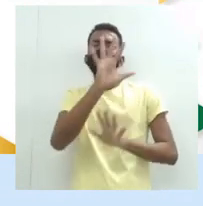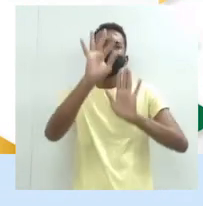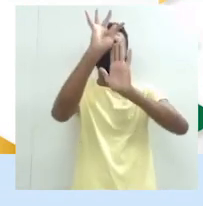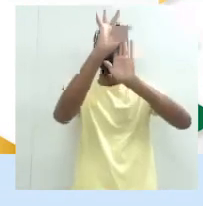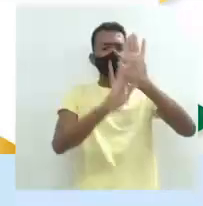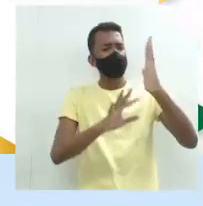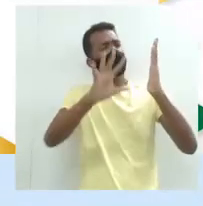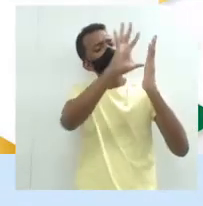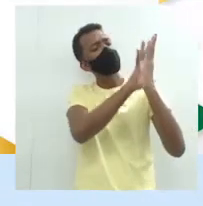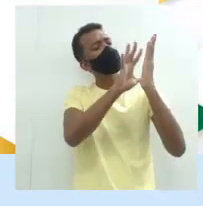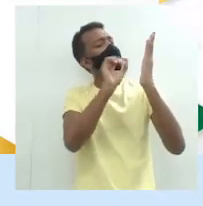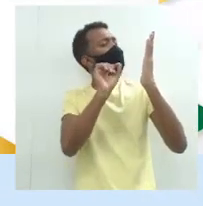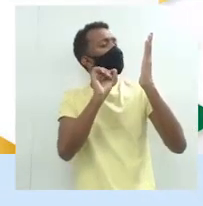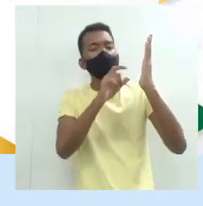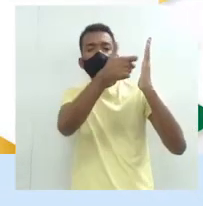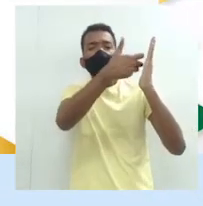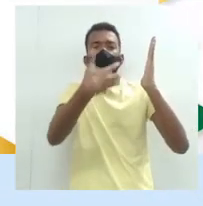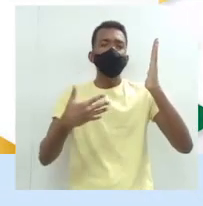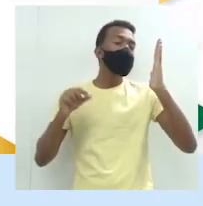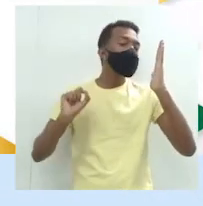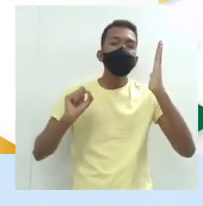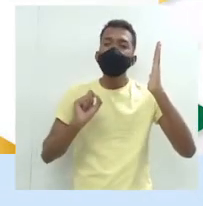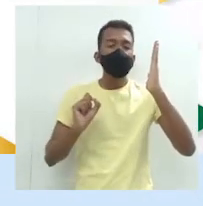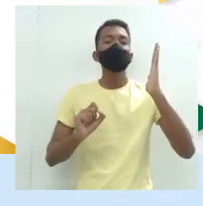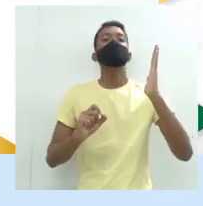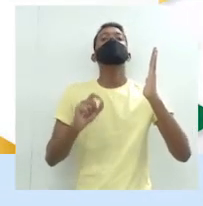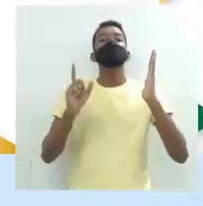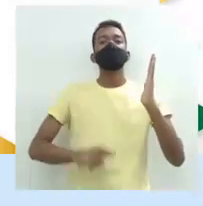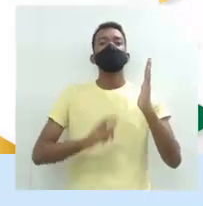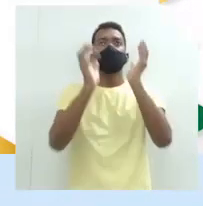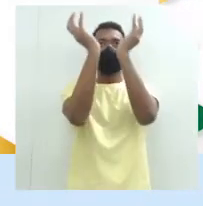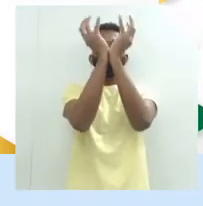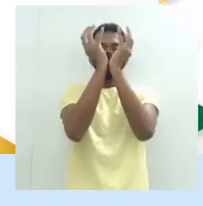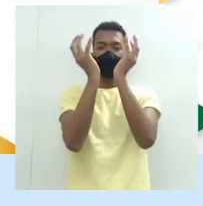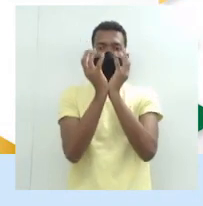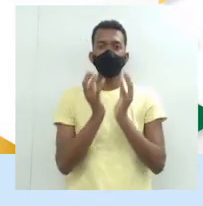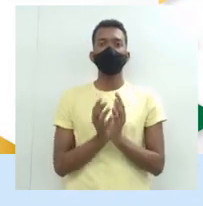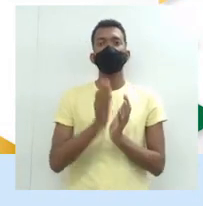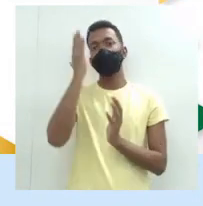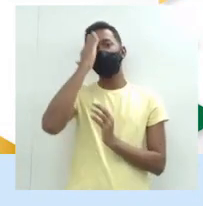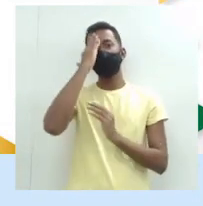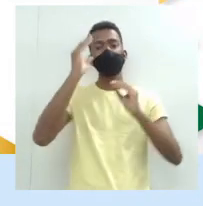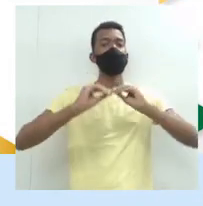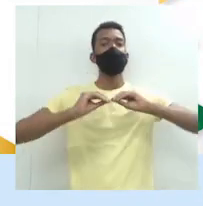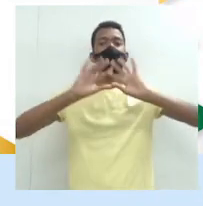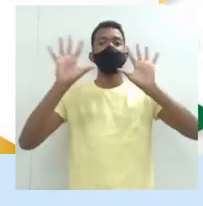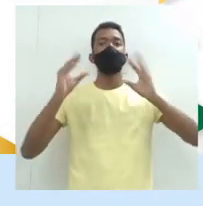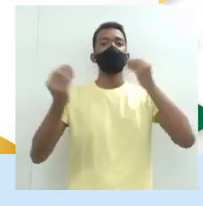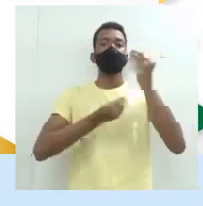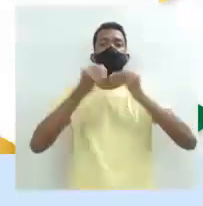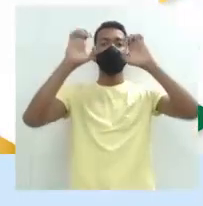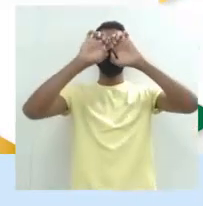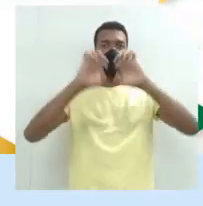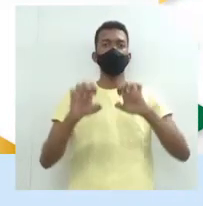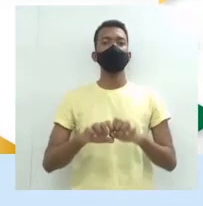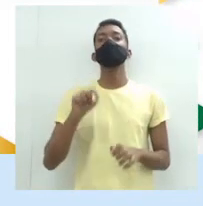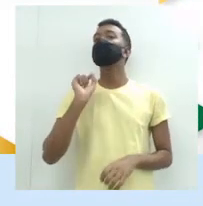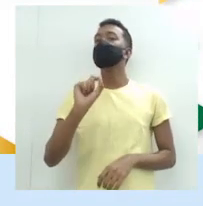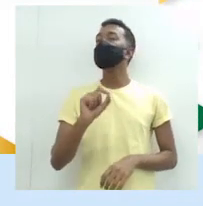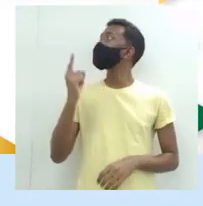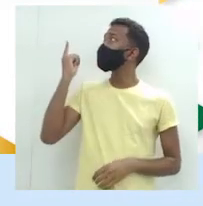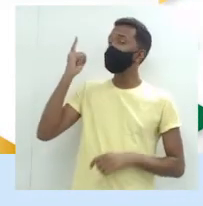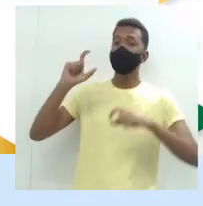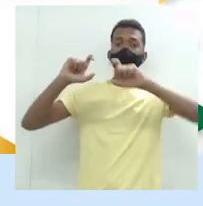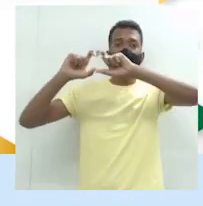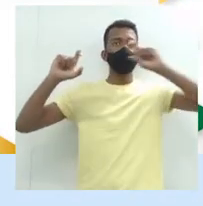eu separei 3 blocos interessantes para a gente entender como é que funciona essa estrutura. First, primeiro tem